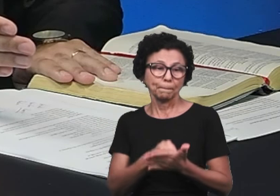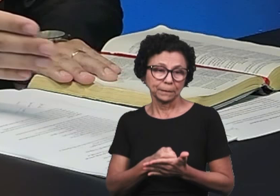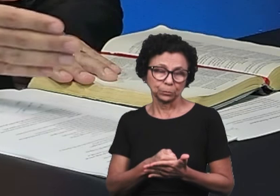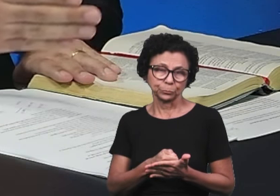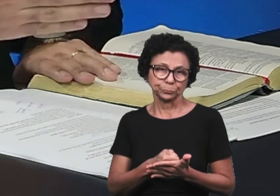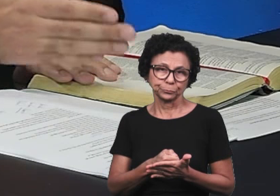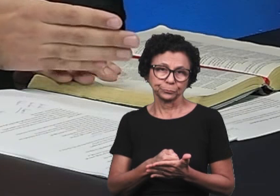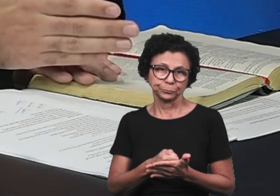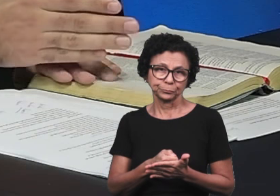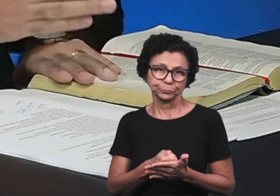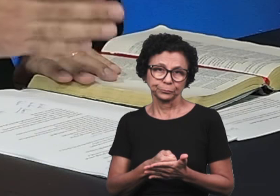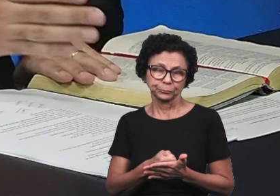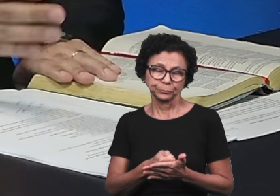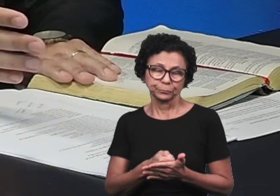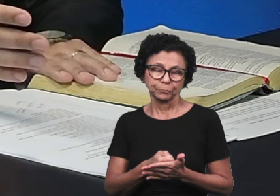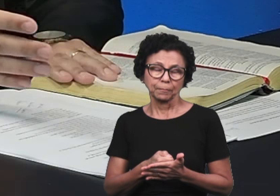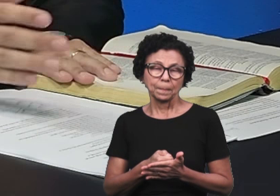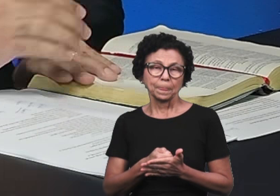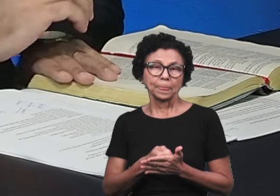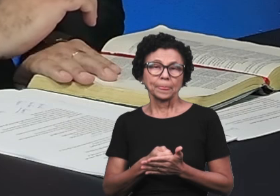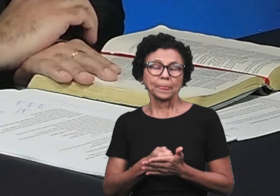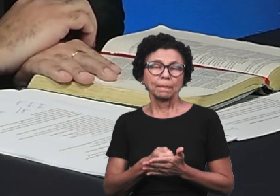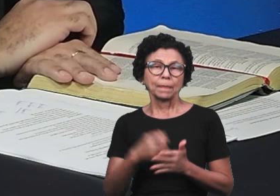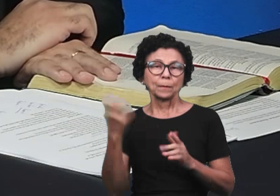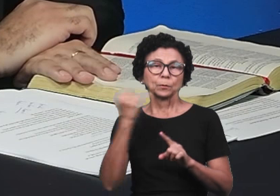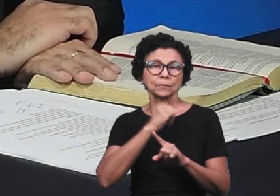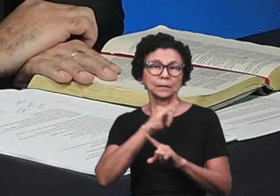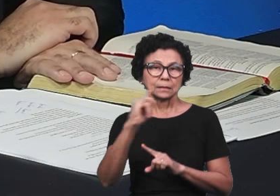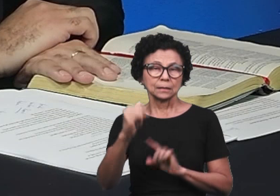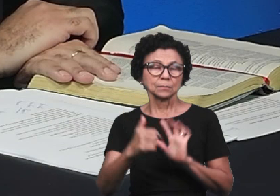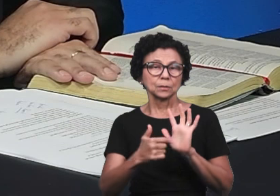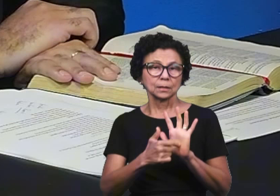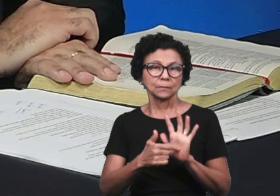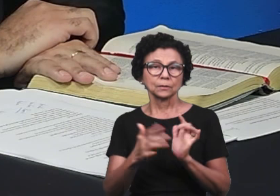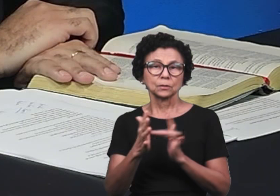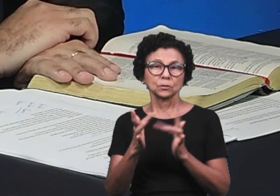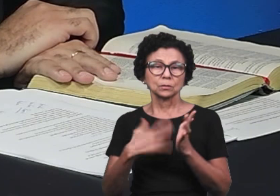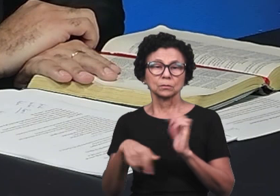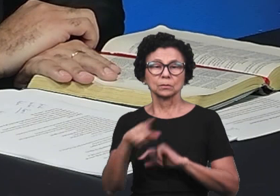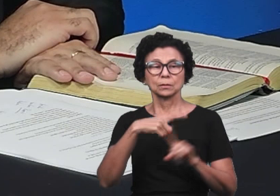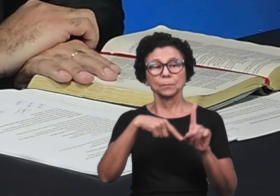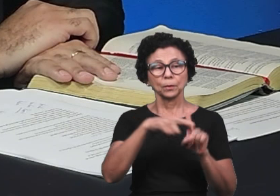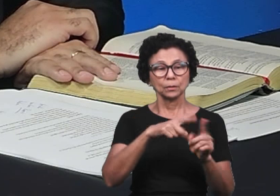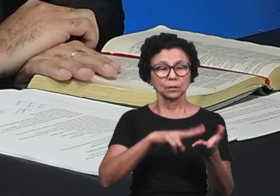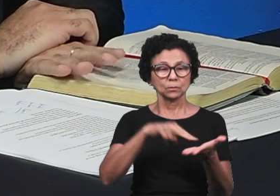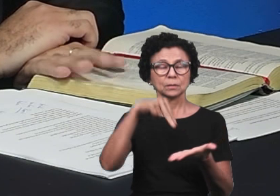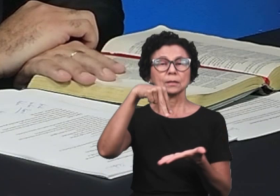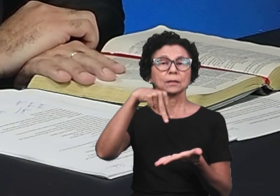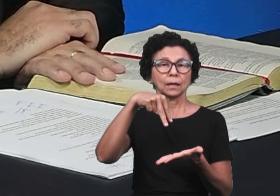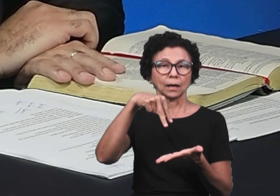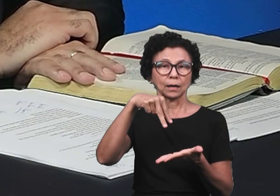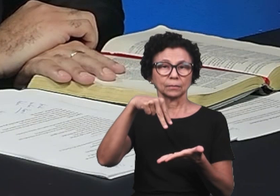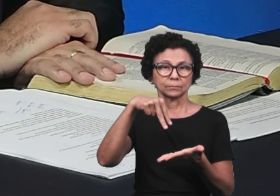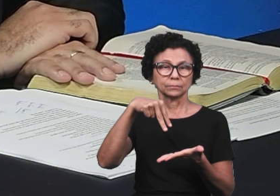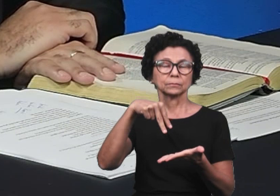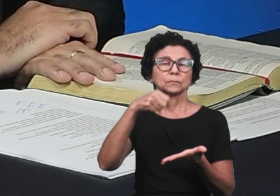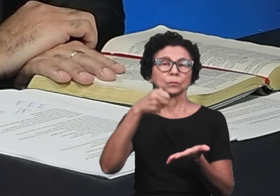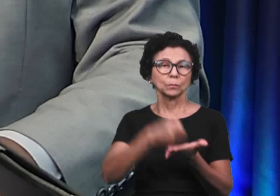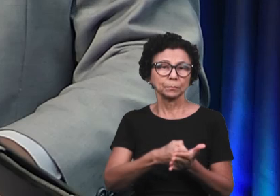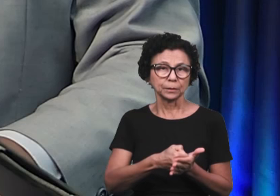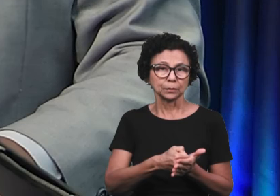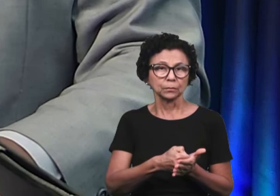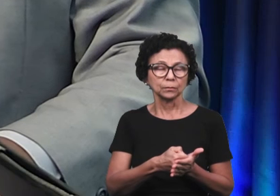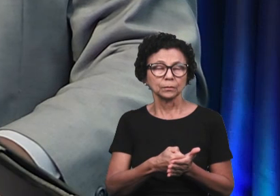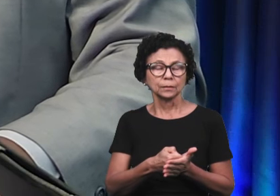ressuscitar. Ressuscitou, morreu, ressuscitou. E deixou também a profecia que ele vai voltar. E em breve nós estaremos com ele na eternidade. Muita